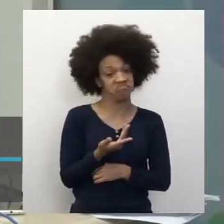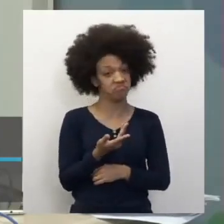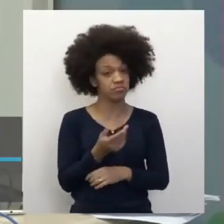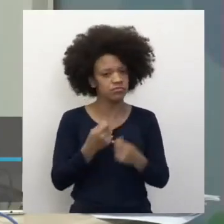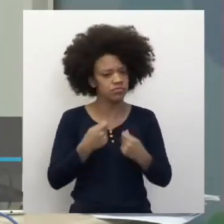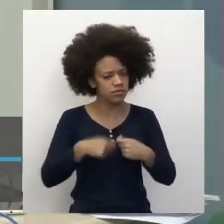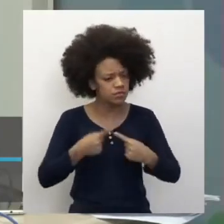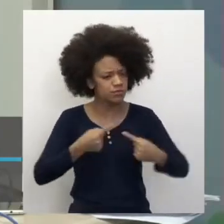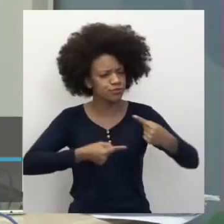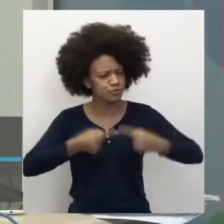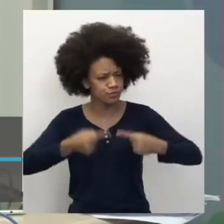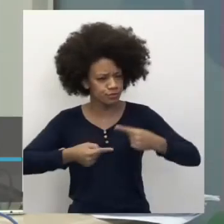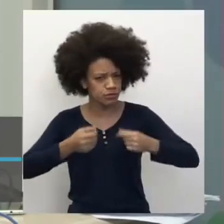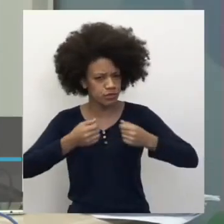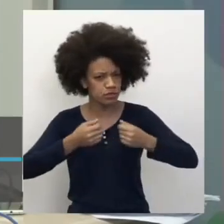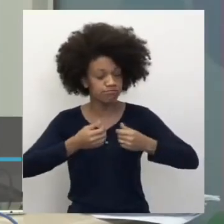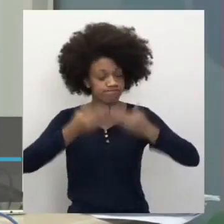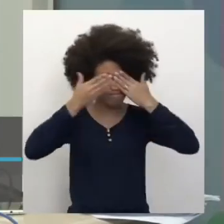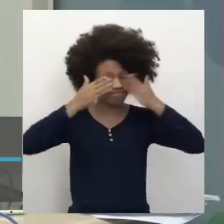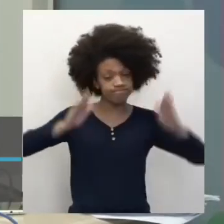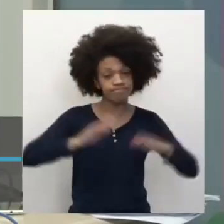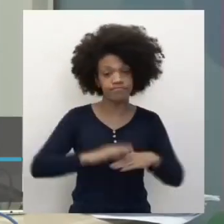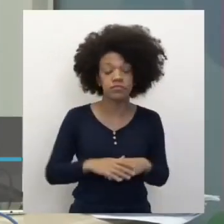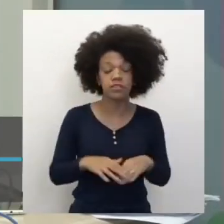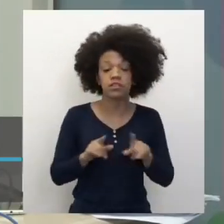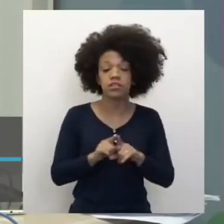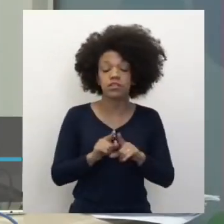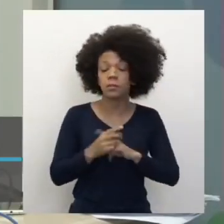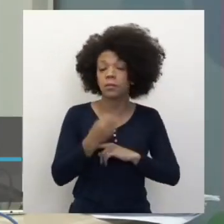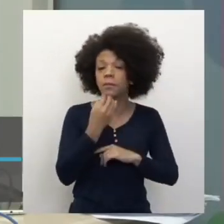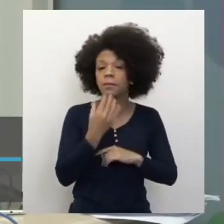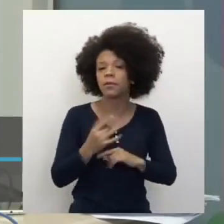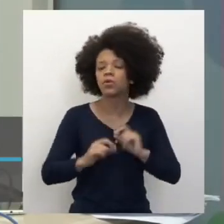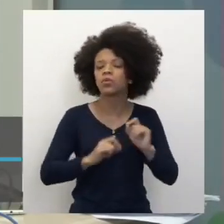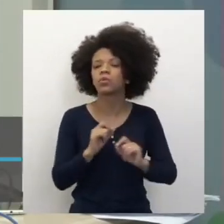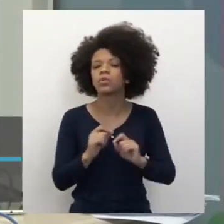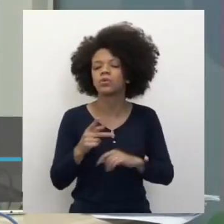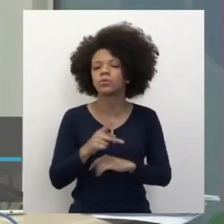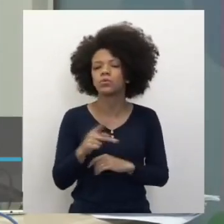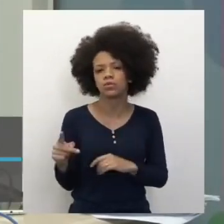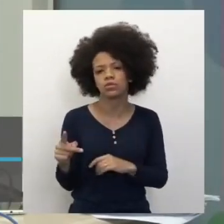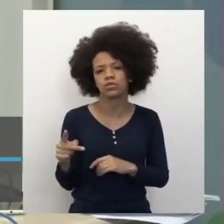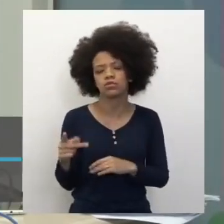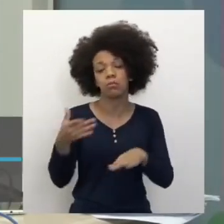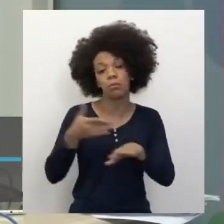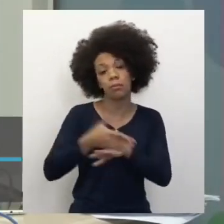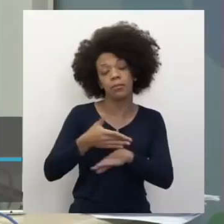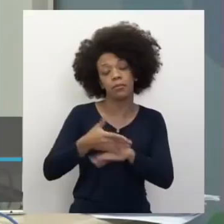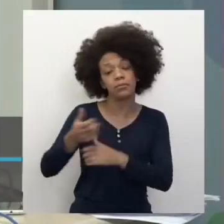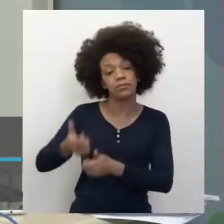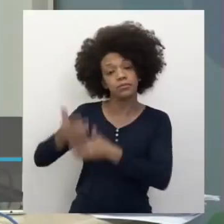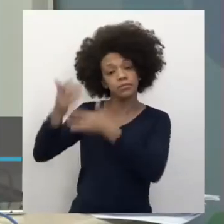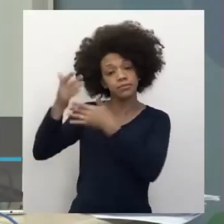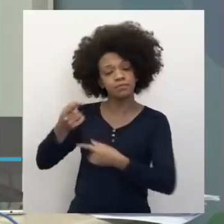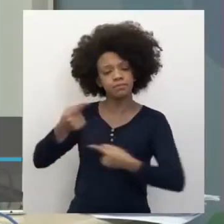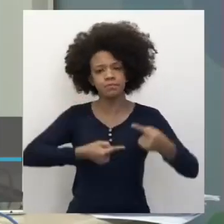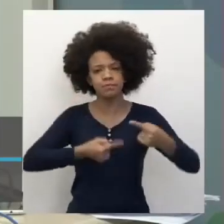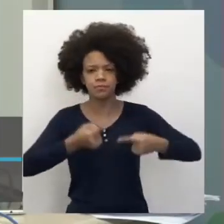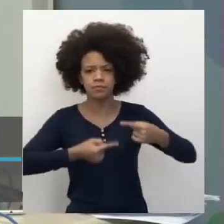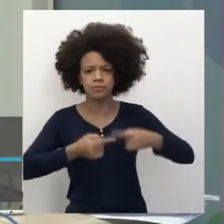uma discussão que tem que ser muito ampla, né? Foi retratado bem aqui pelos professores também em participação, discutindo